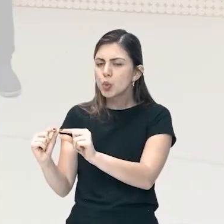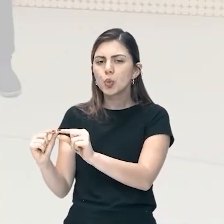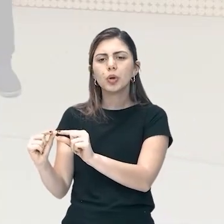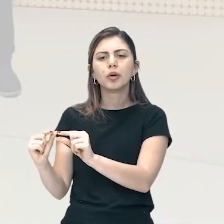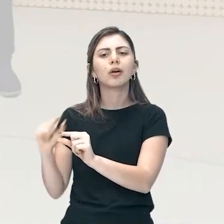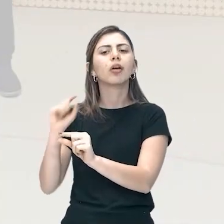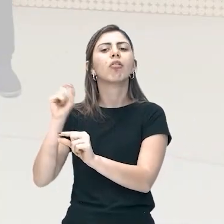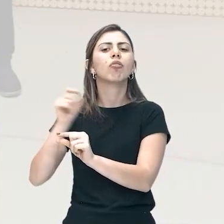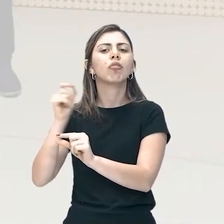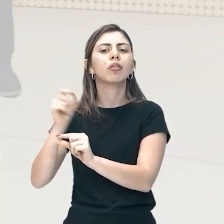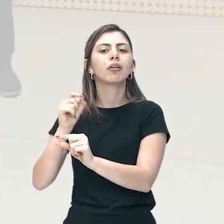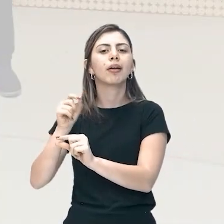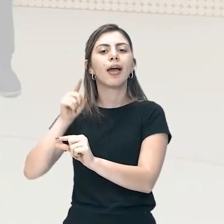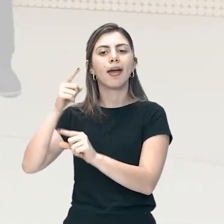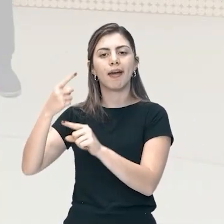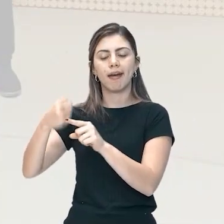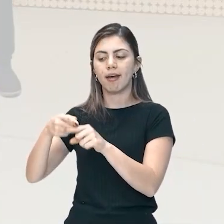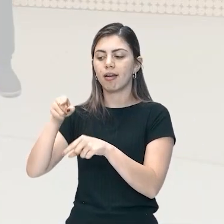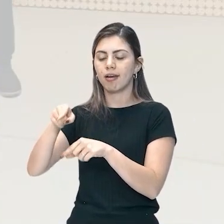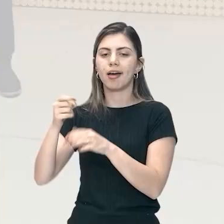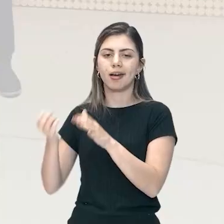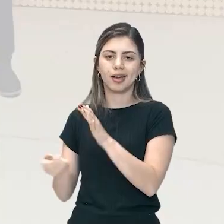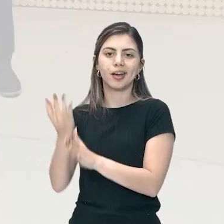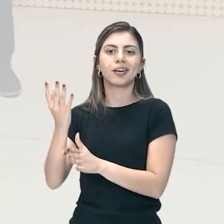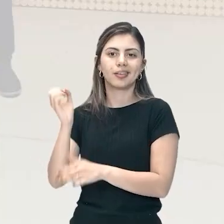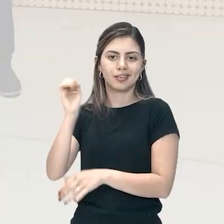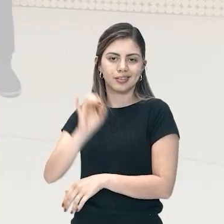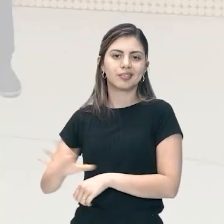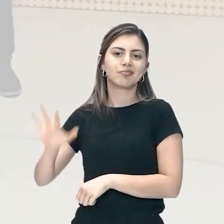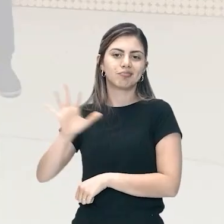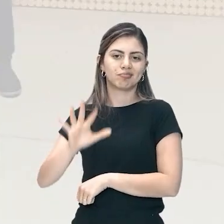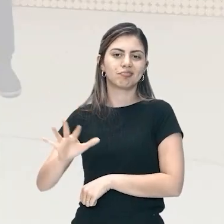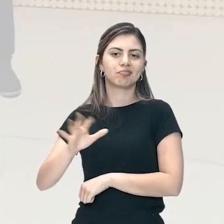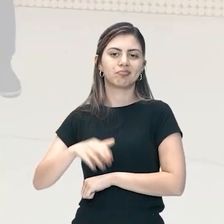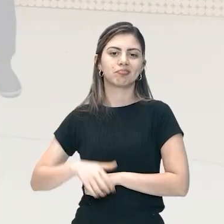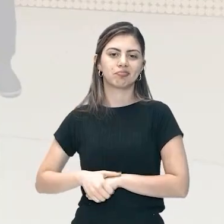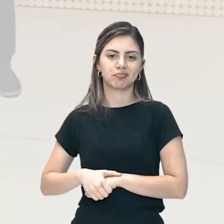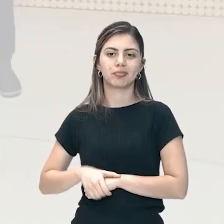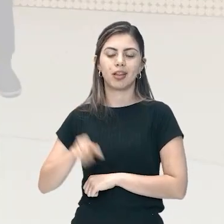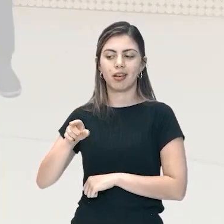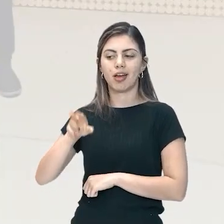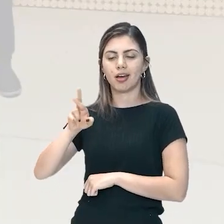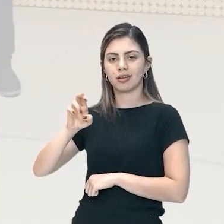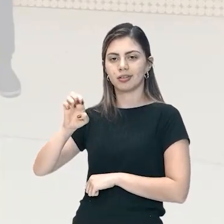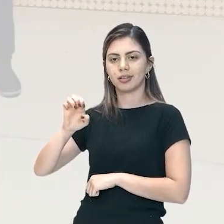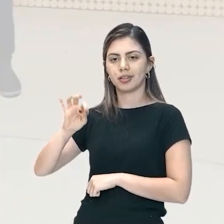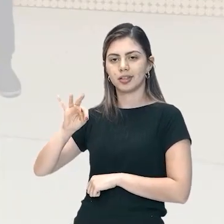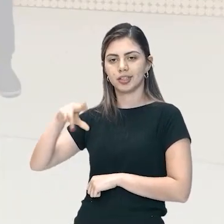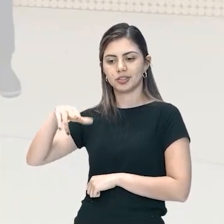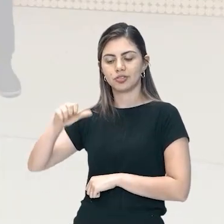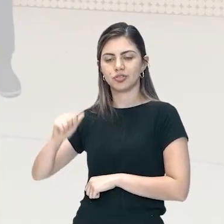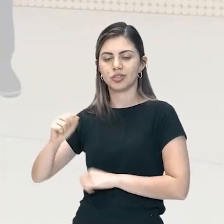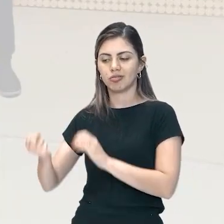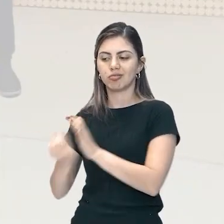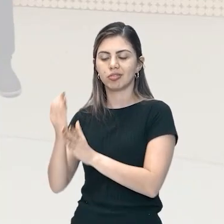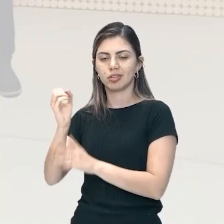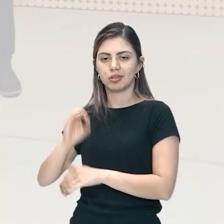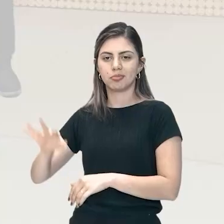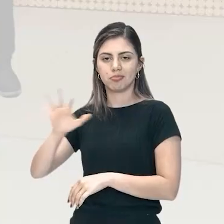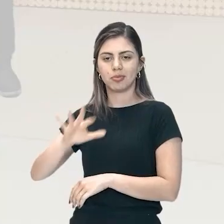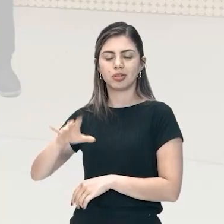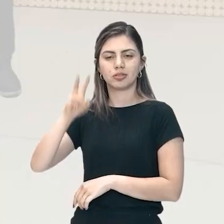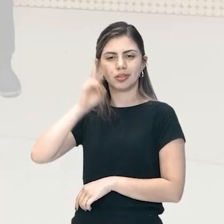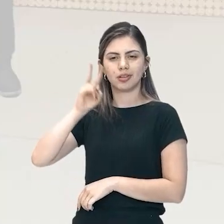É porque é na retina aonde se forma a imagem. Se você lembrar do simulador, você vai lembrar